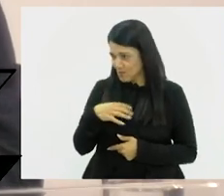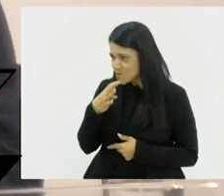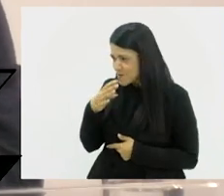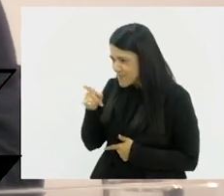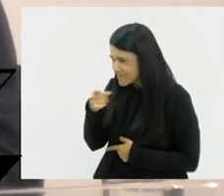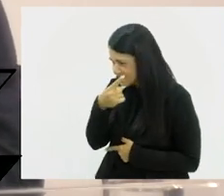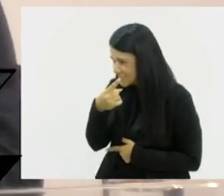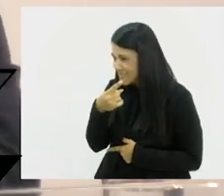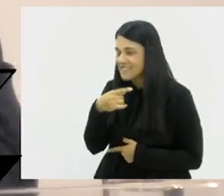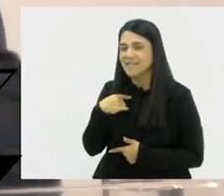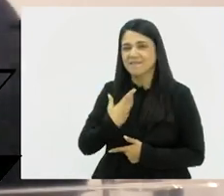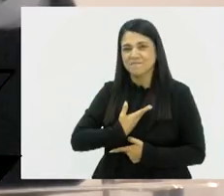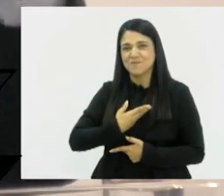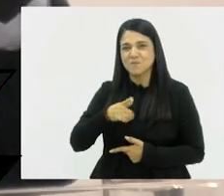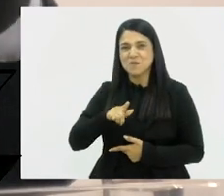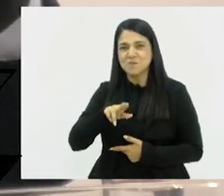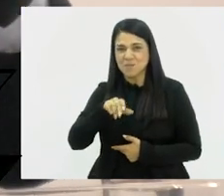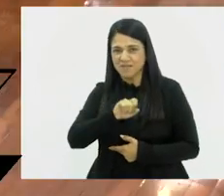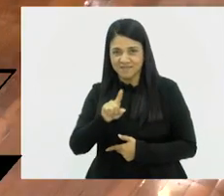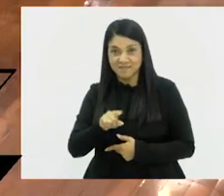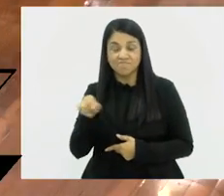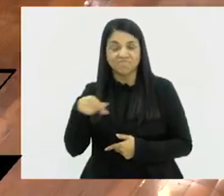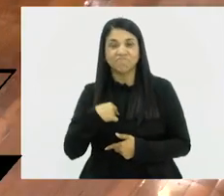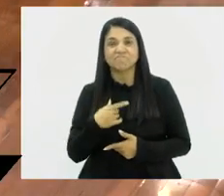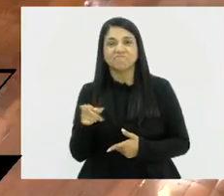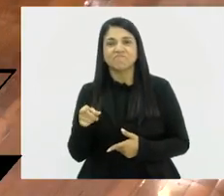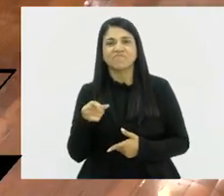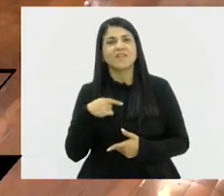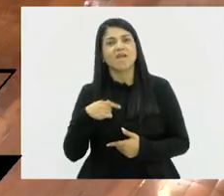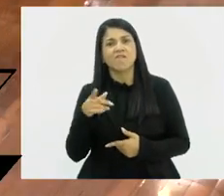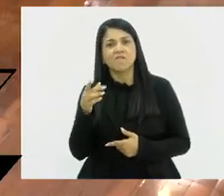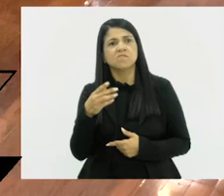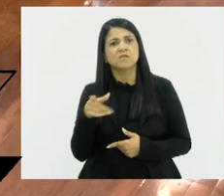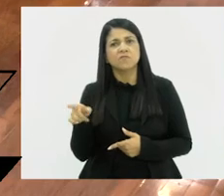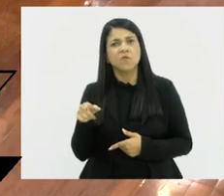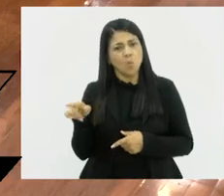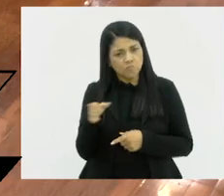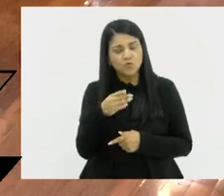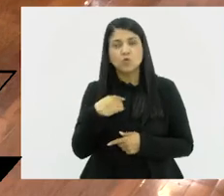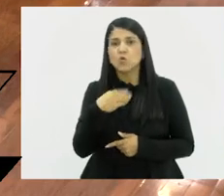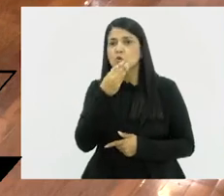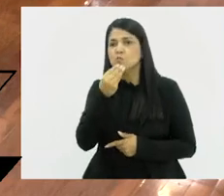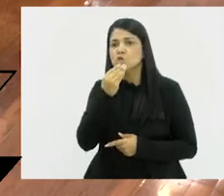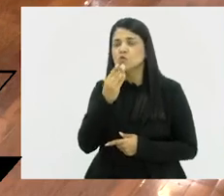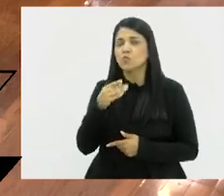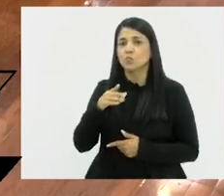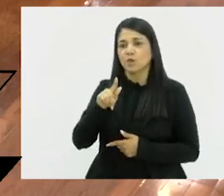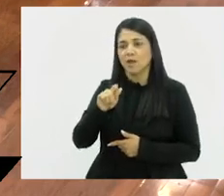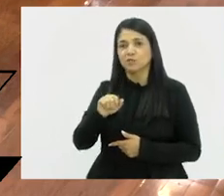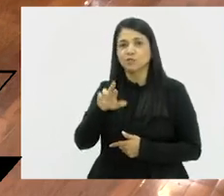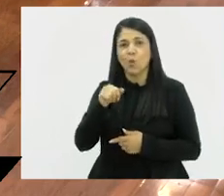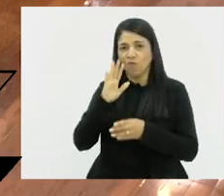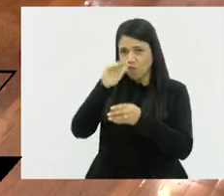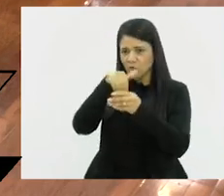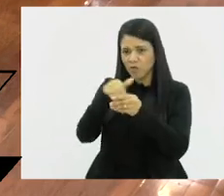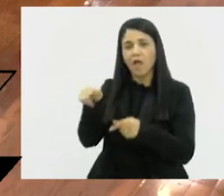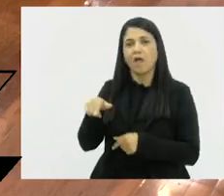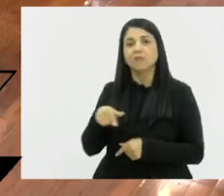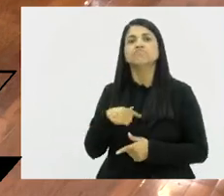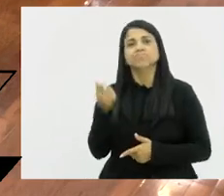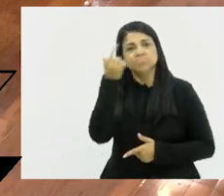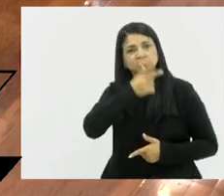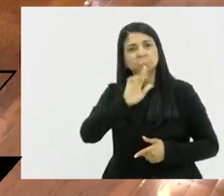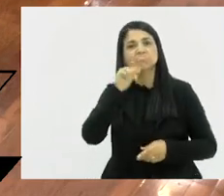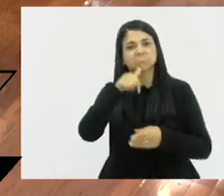muitos anos. E esse, a gente fala, vamos votar no garoto do cachorro. E realmente foi eleito. Foi eleito e